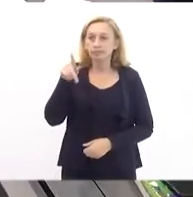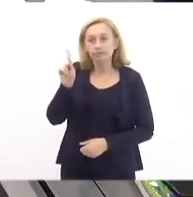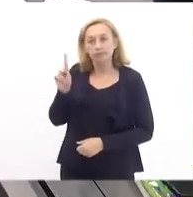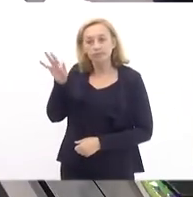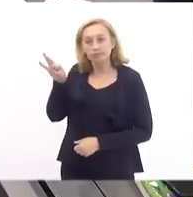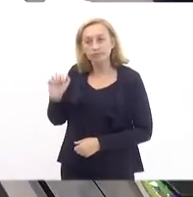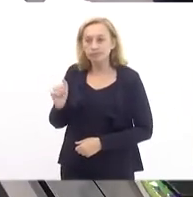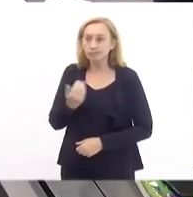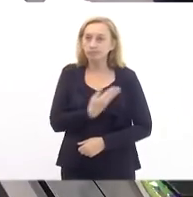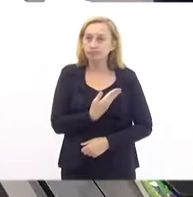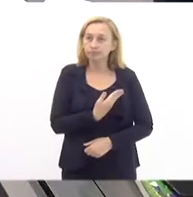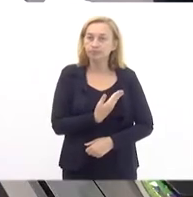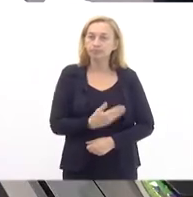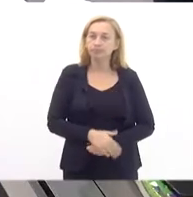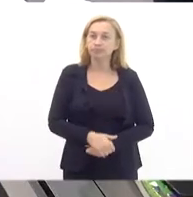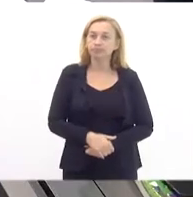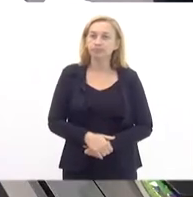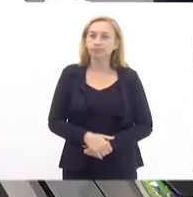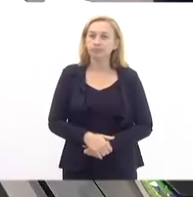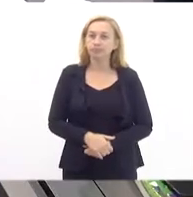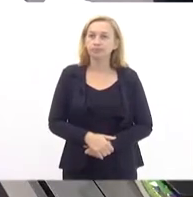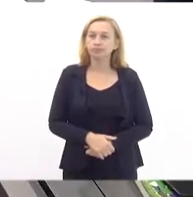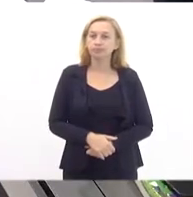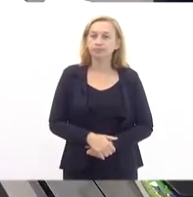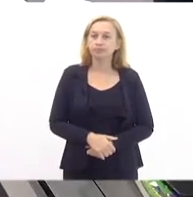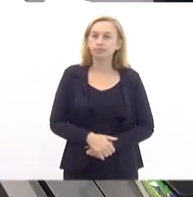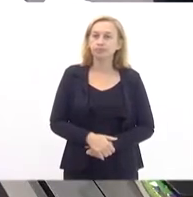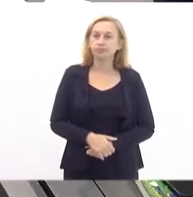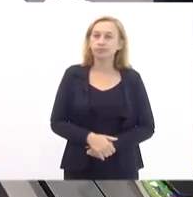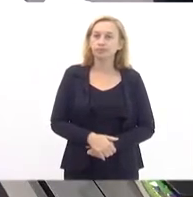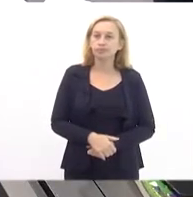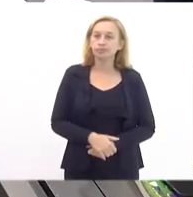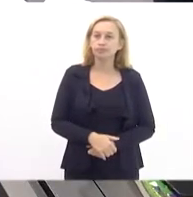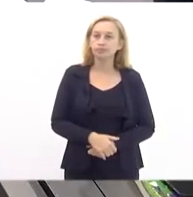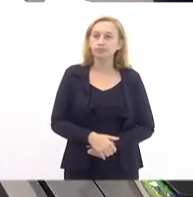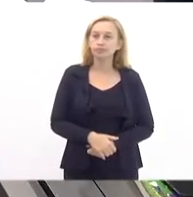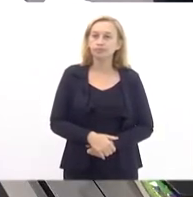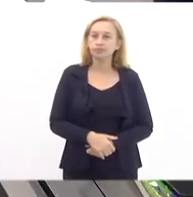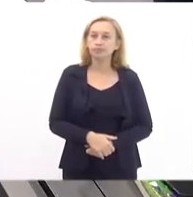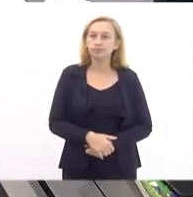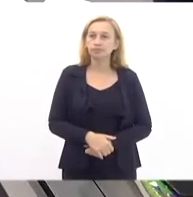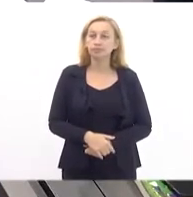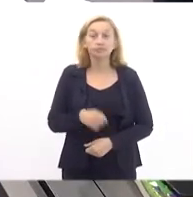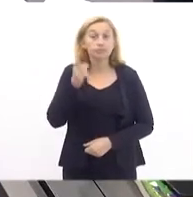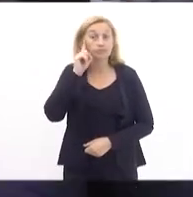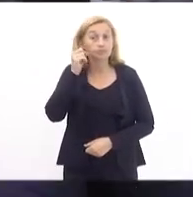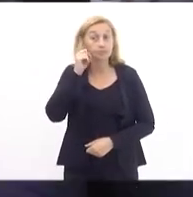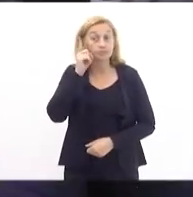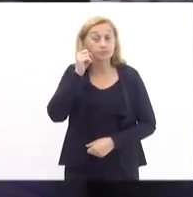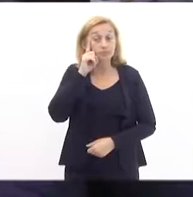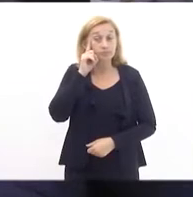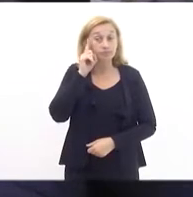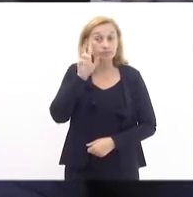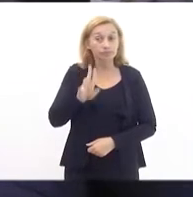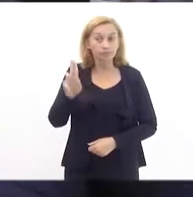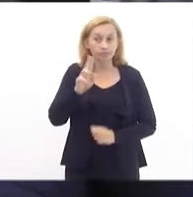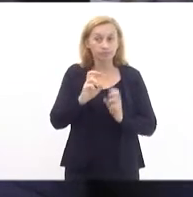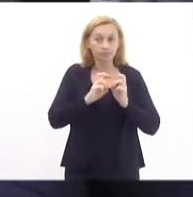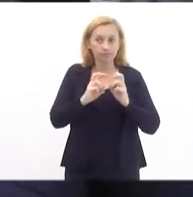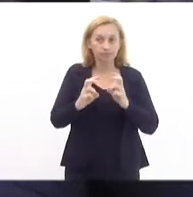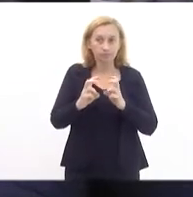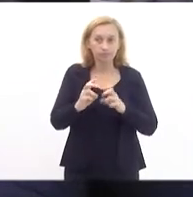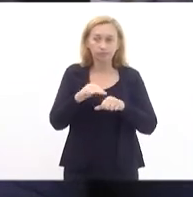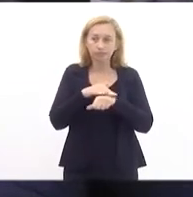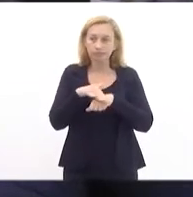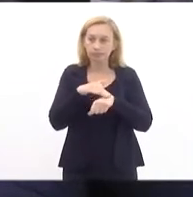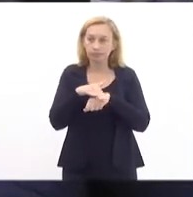amiga Kátia, que utiliza o sistema de trem todos os dias, né, e na